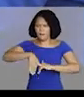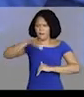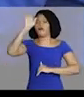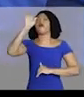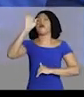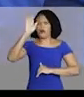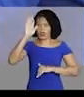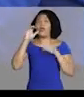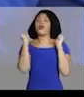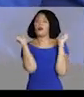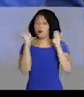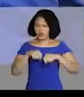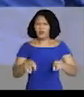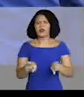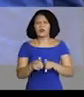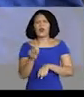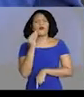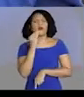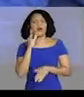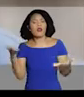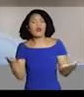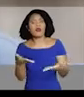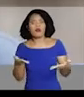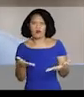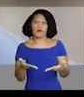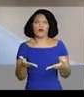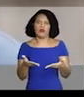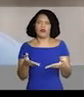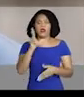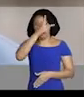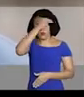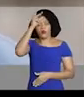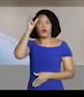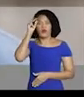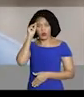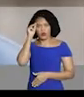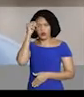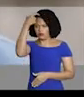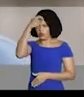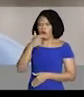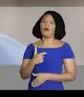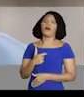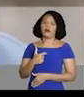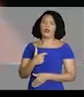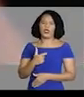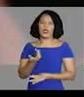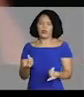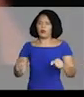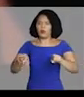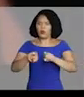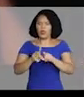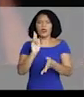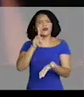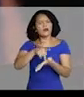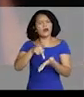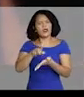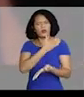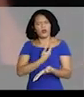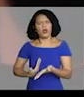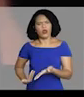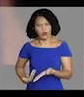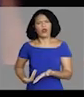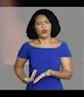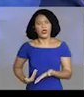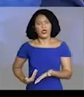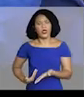vez mais. E poder ter essa oportunidade, nesse momento único, da prefeitura, do prefeito, ter parcerias reais com o